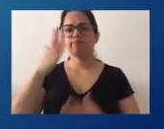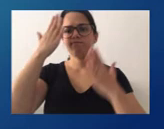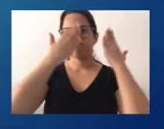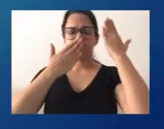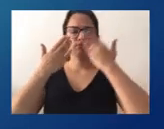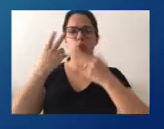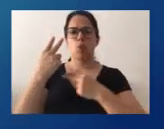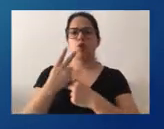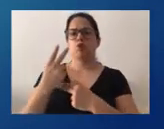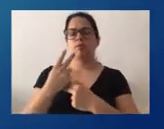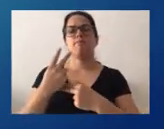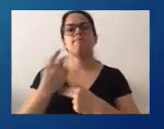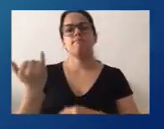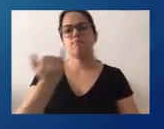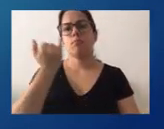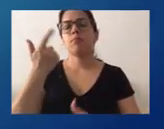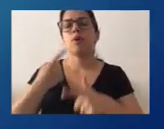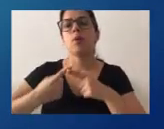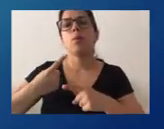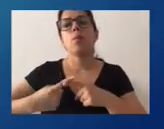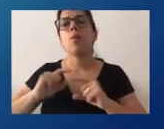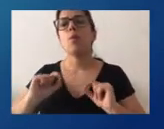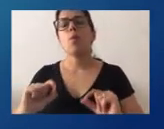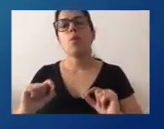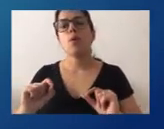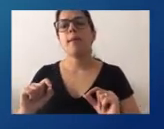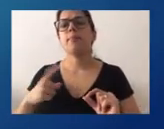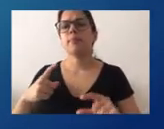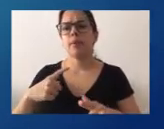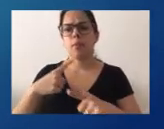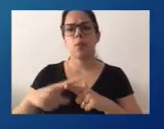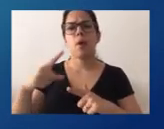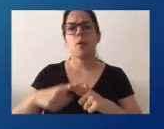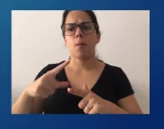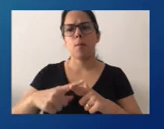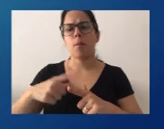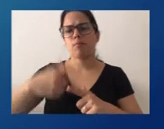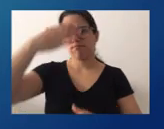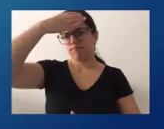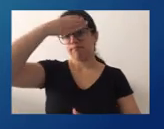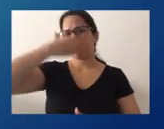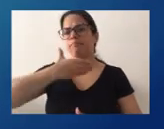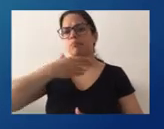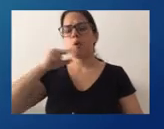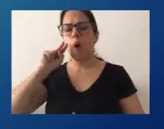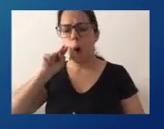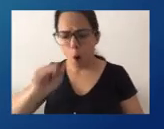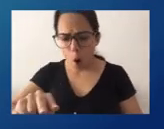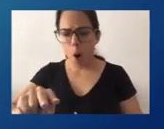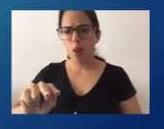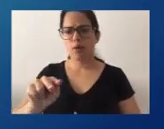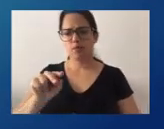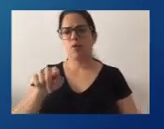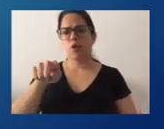muito importante, porque existem problemas seríssimos se a pessoa olhar diretamente para essa luz